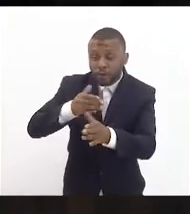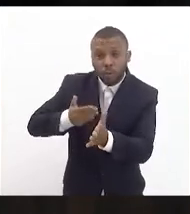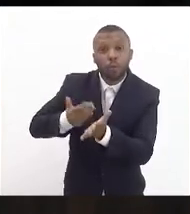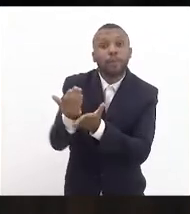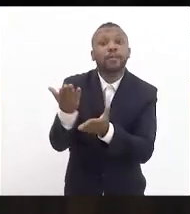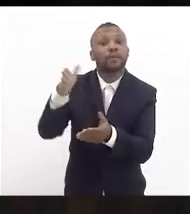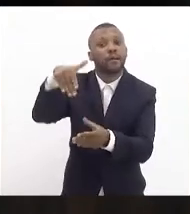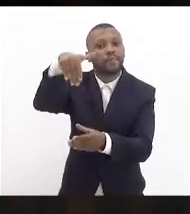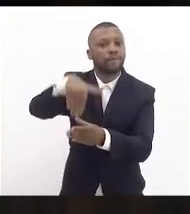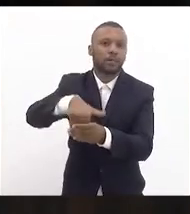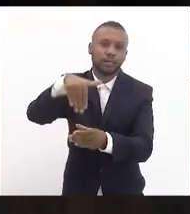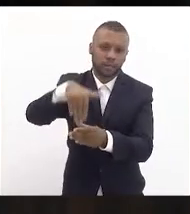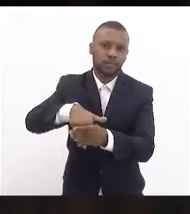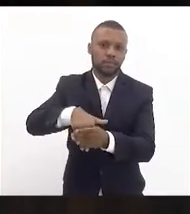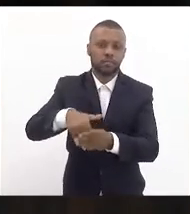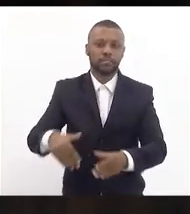votação.